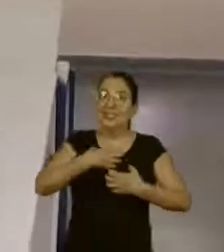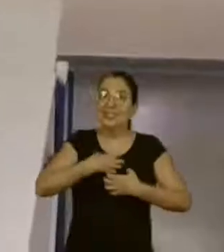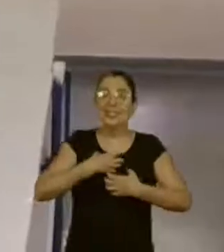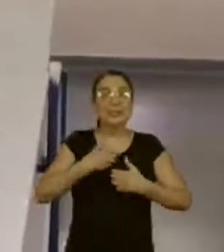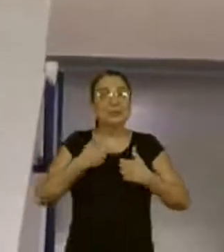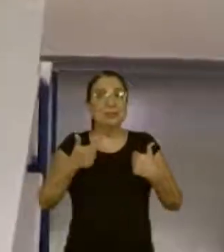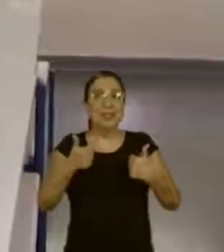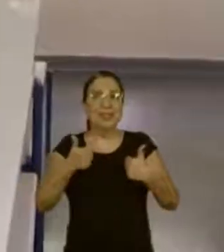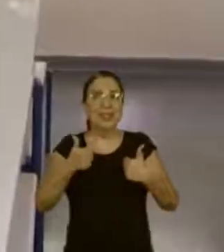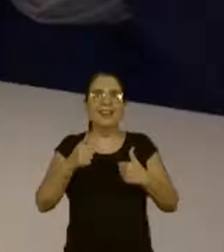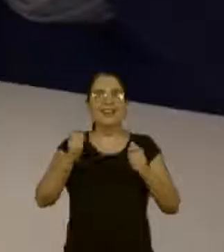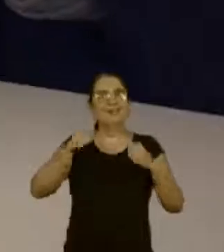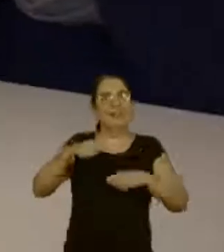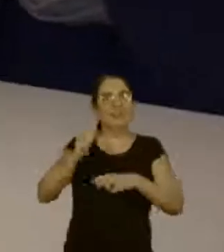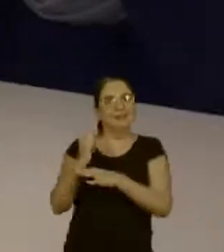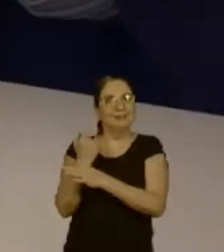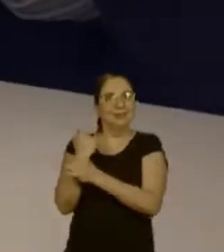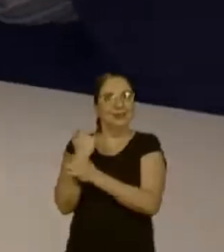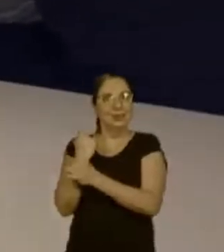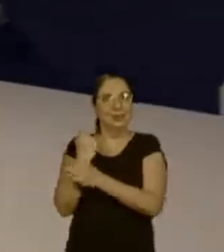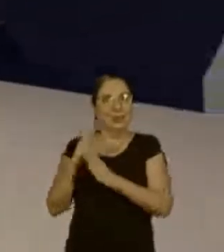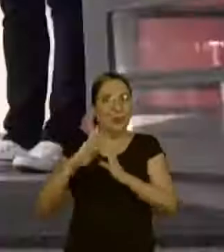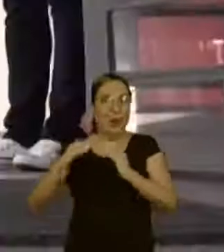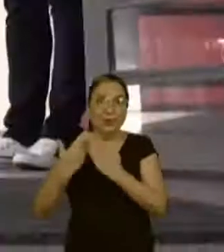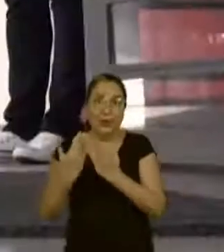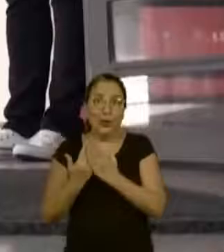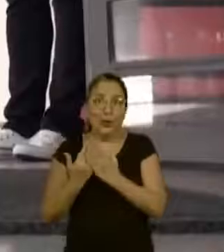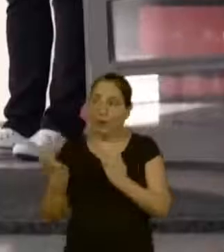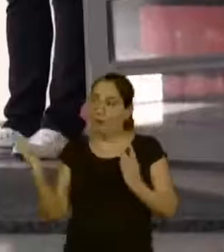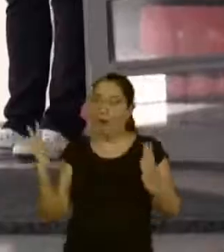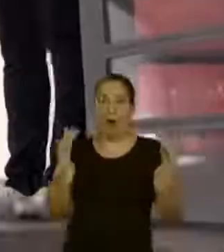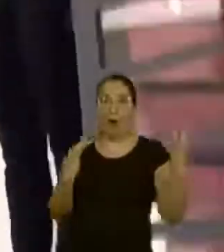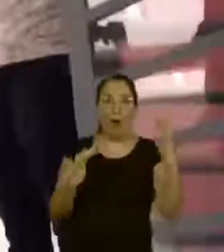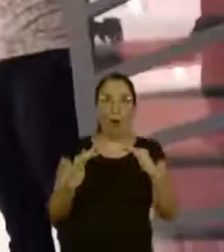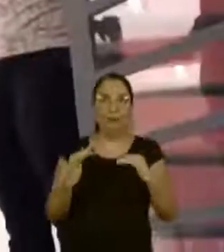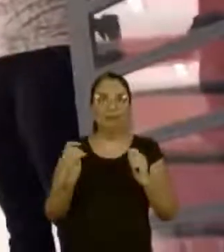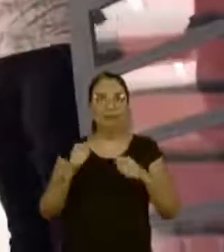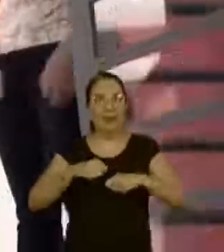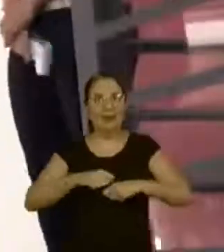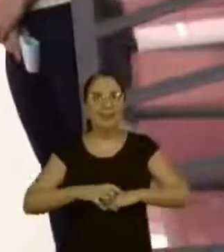Tô me sentindo bem, assim, seguro de estar na escola.